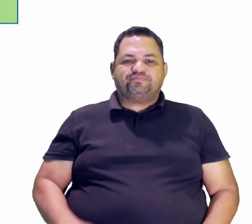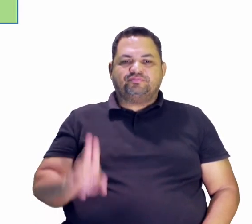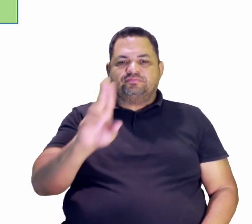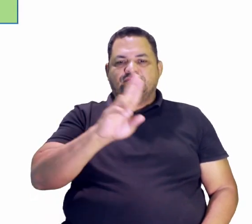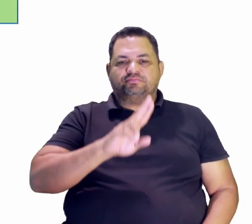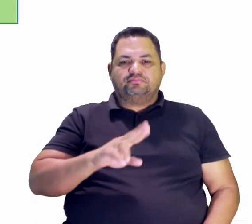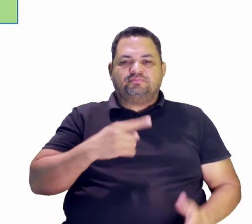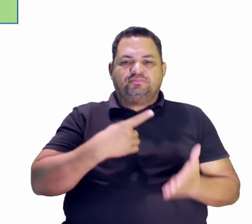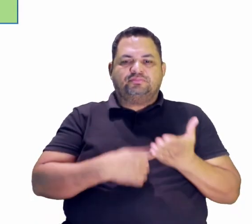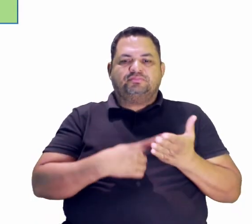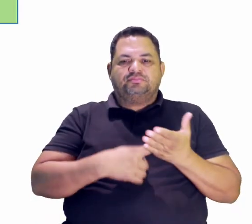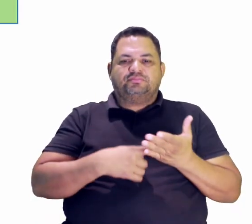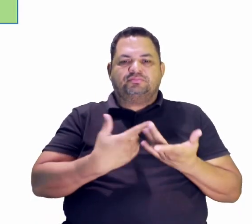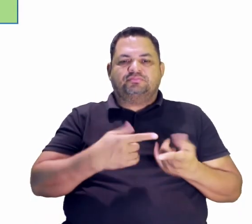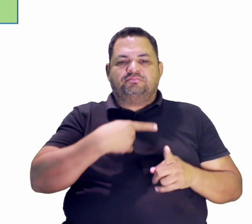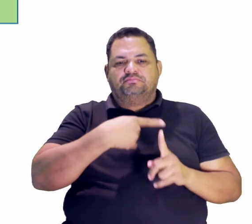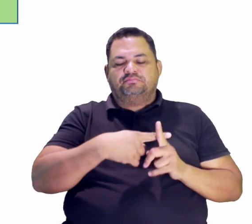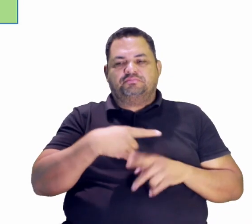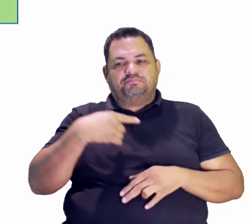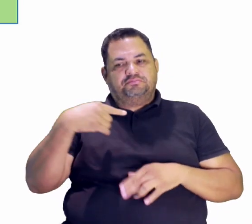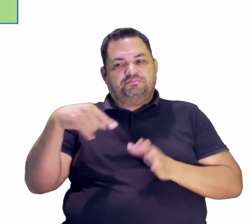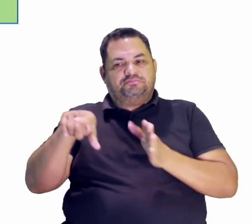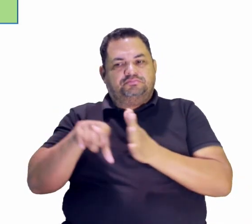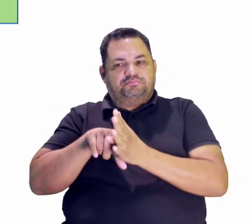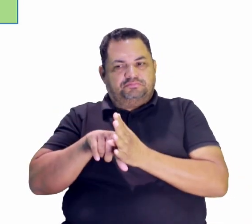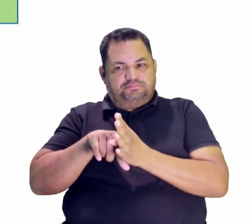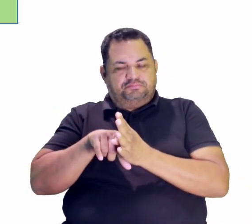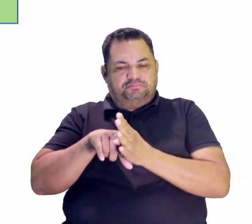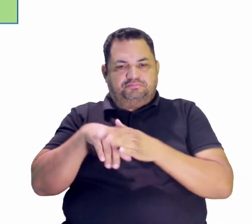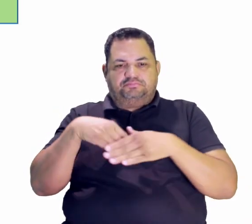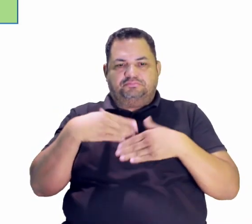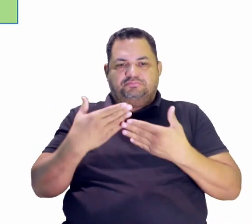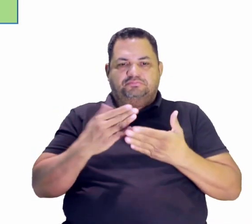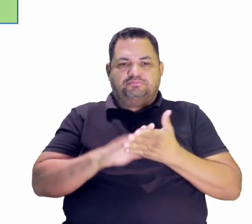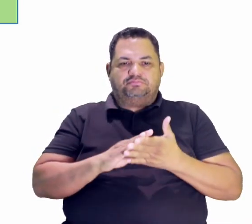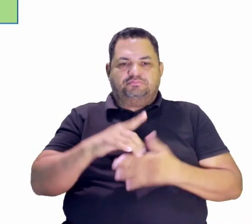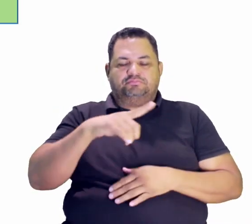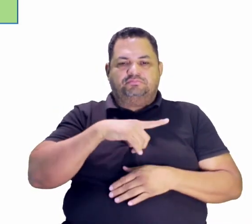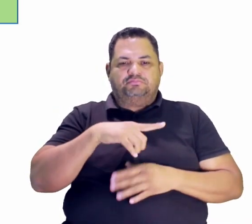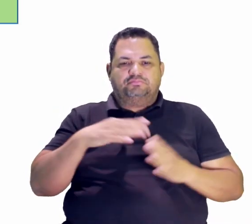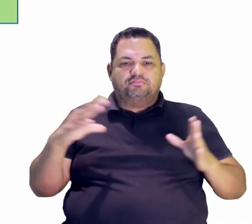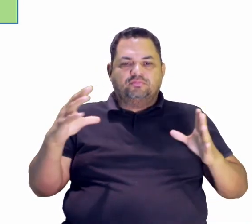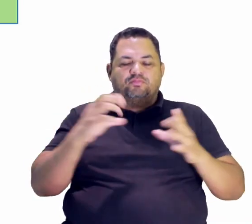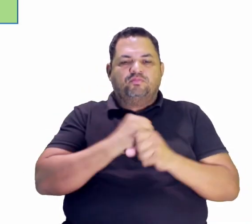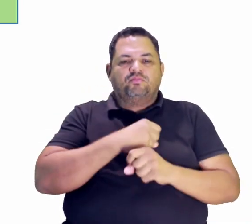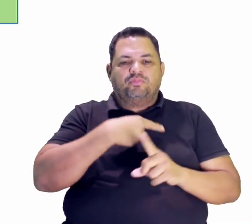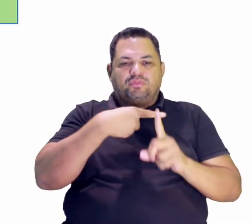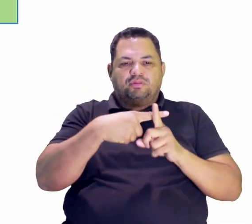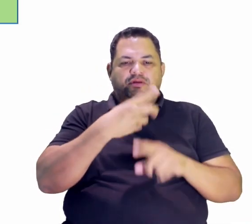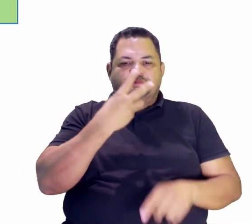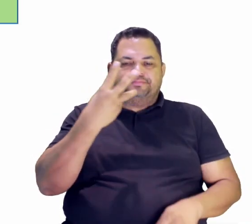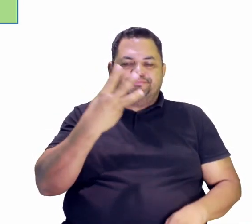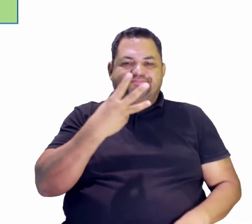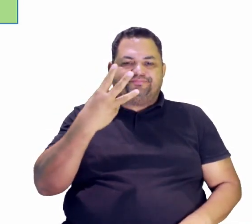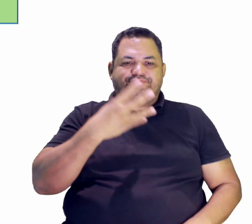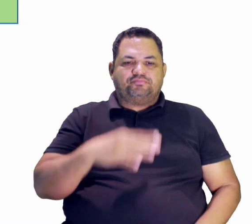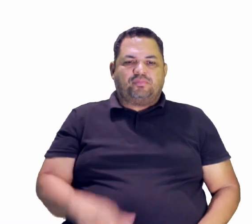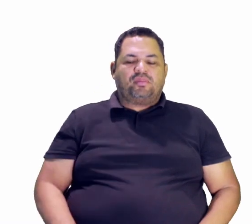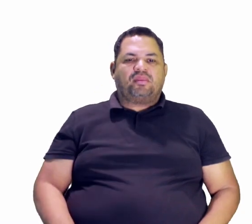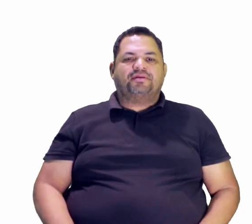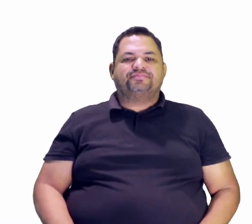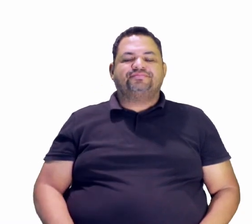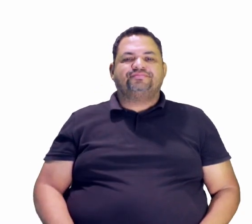Utilizando a convenção de sinais, nós falamos aí, acabei de falar para vocês, nós vamos somar esses três vetores.